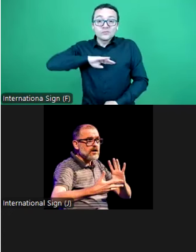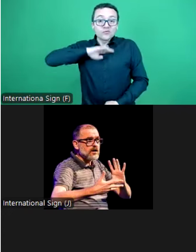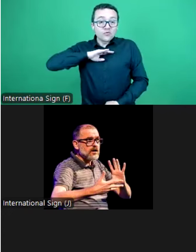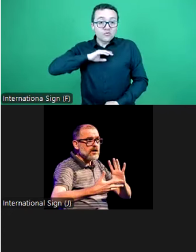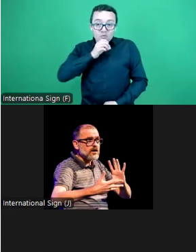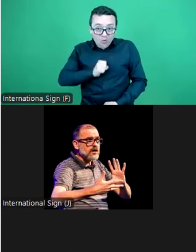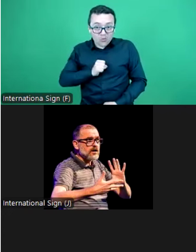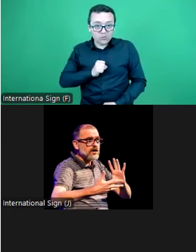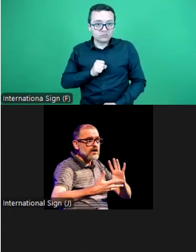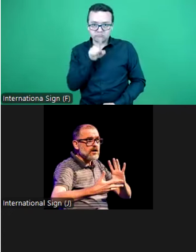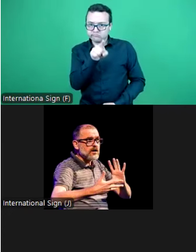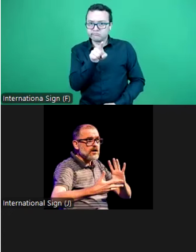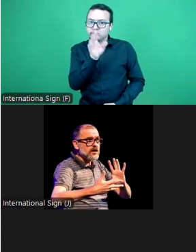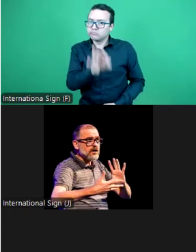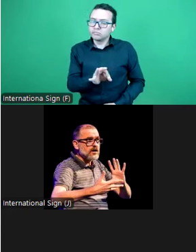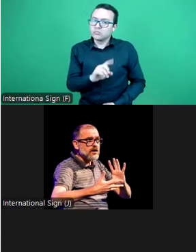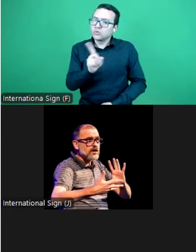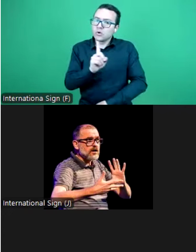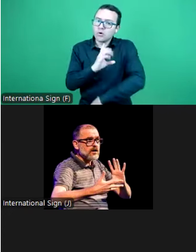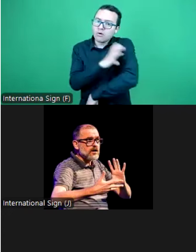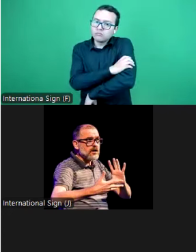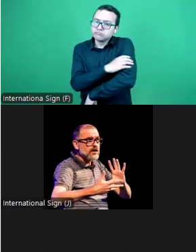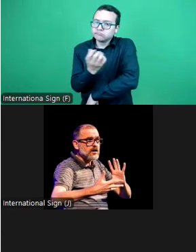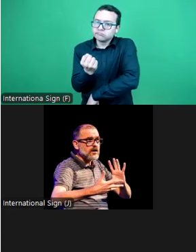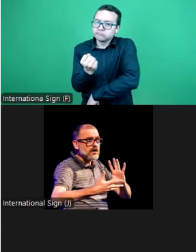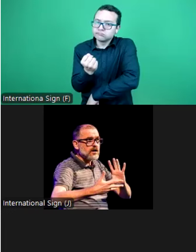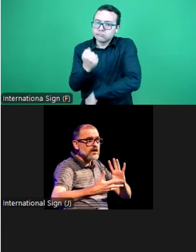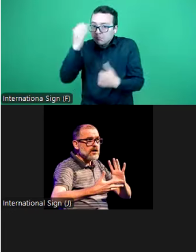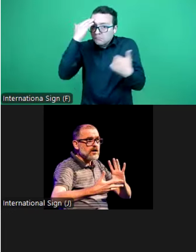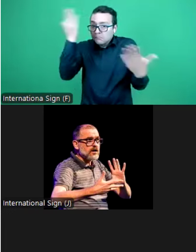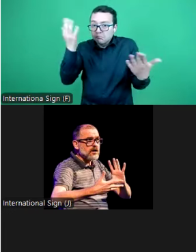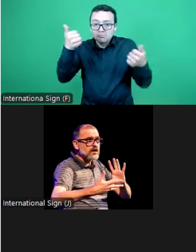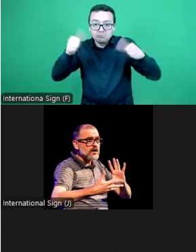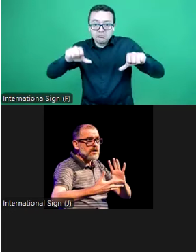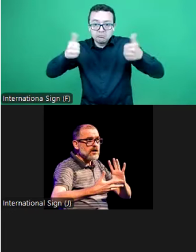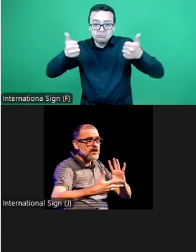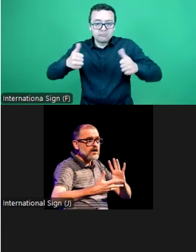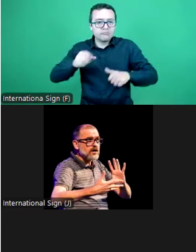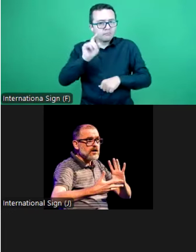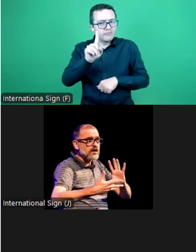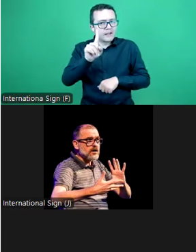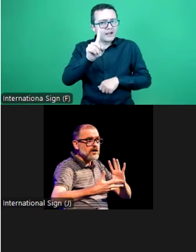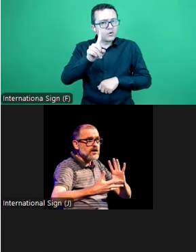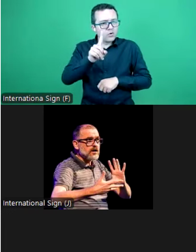45,2% da população adulta não tem um diagnóstico de pressão arterial.